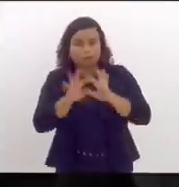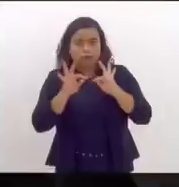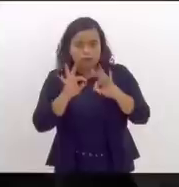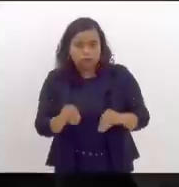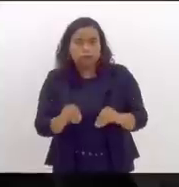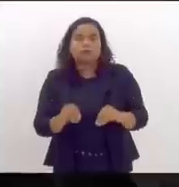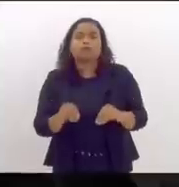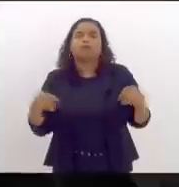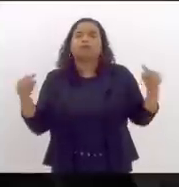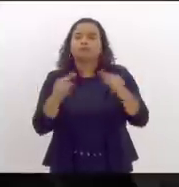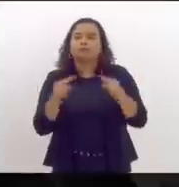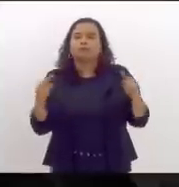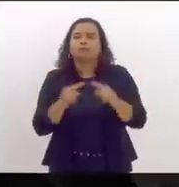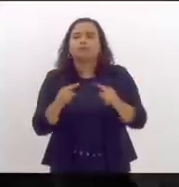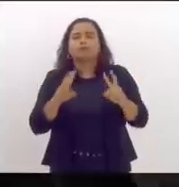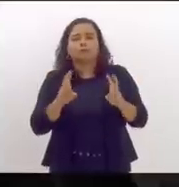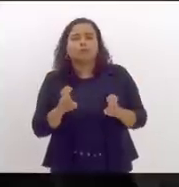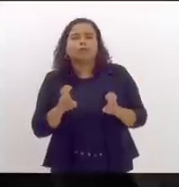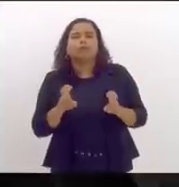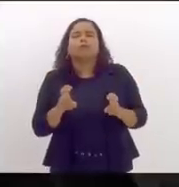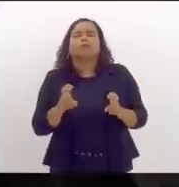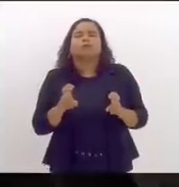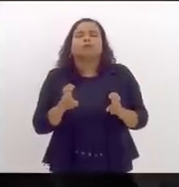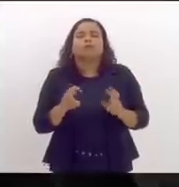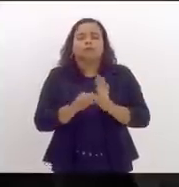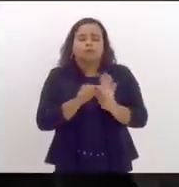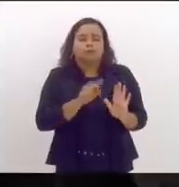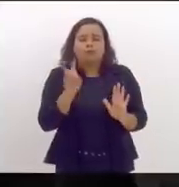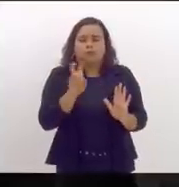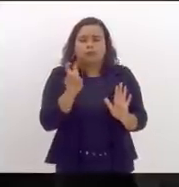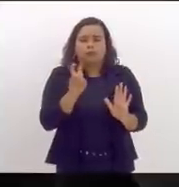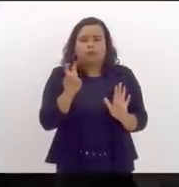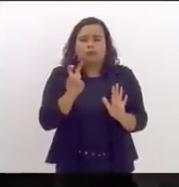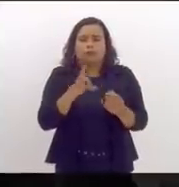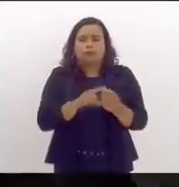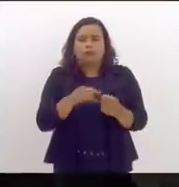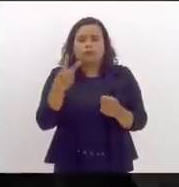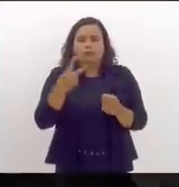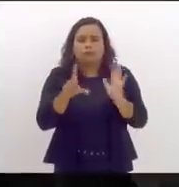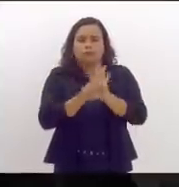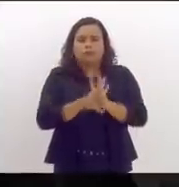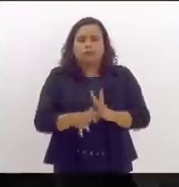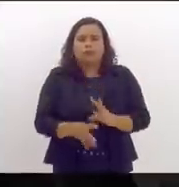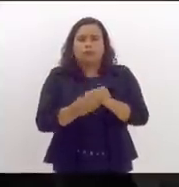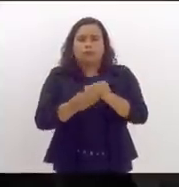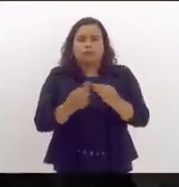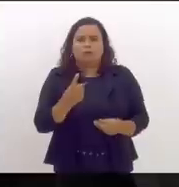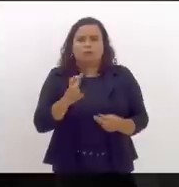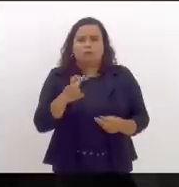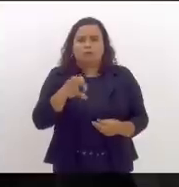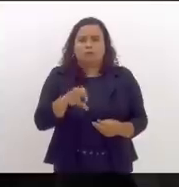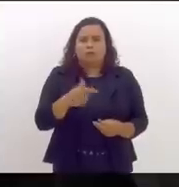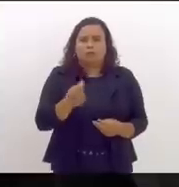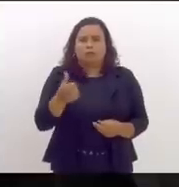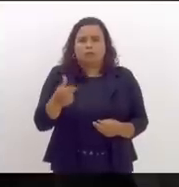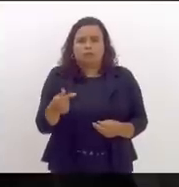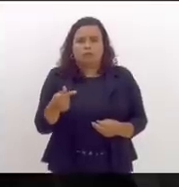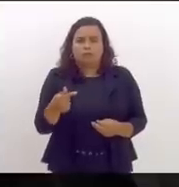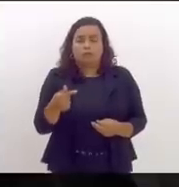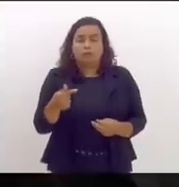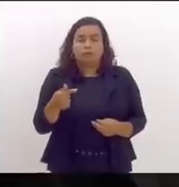consoante ao disposto no inciso 5º do artigo segundo da lei complementar 159 de